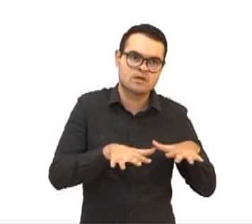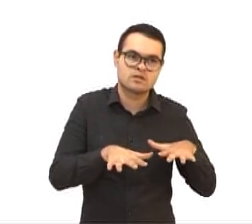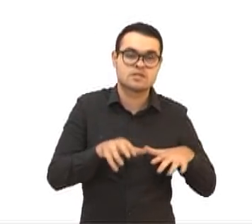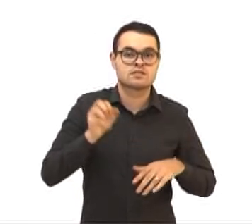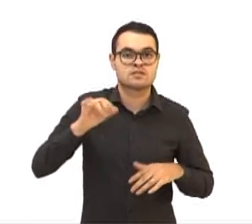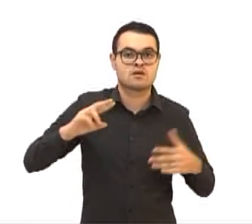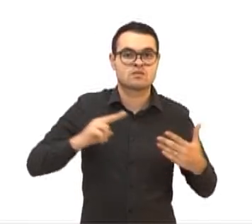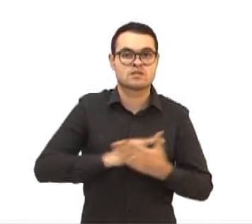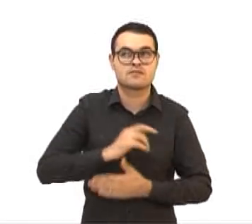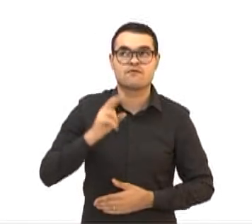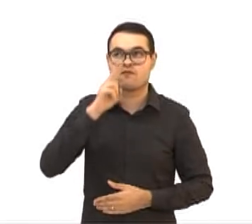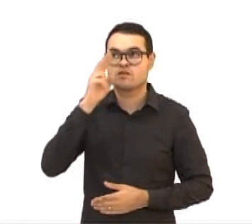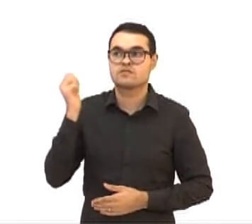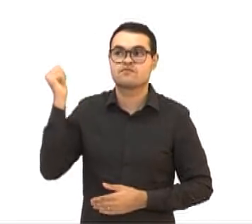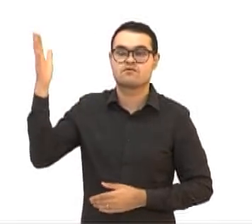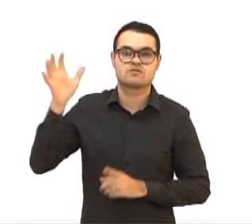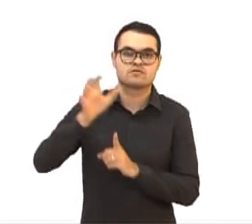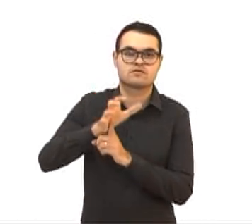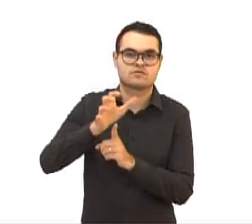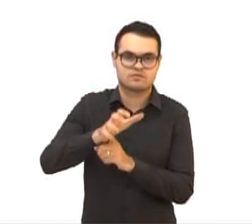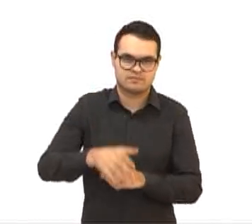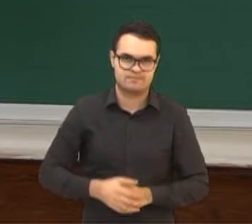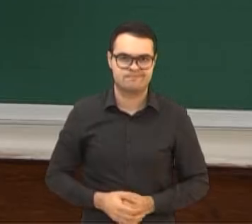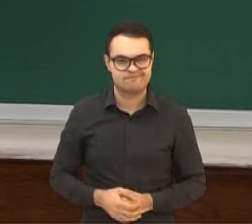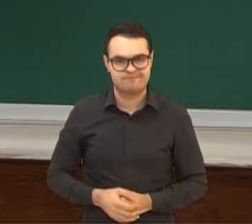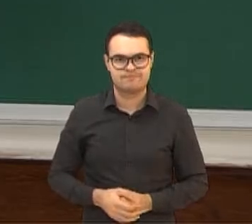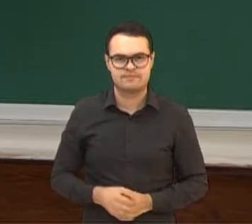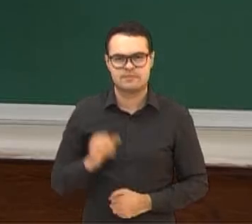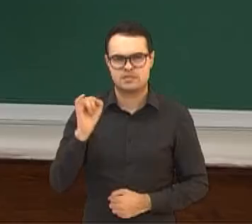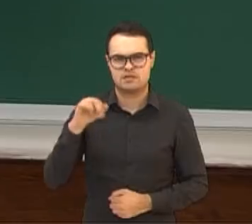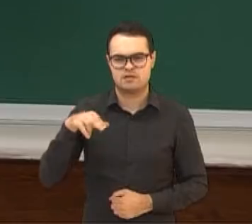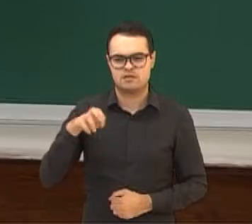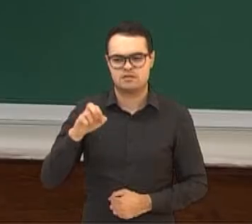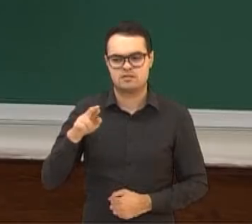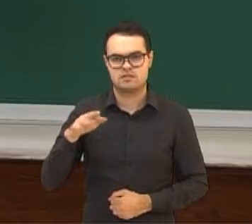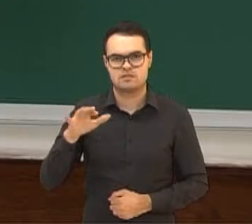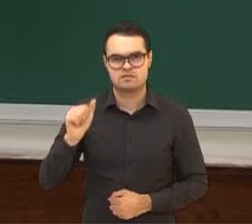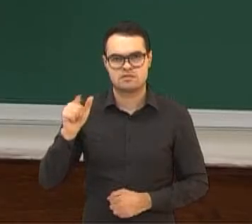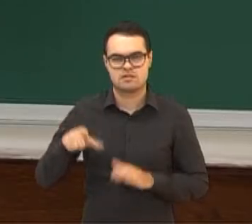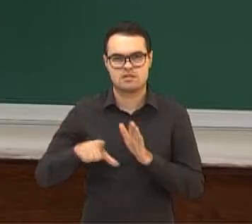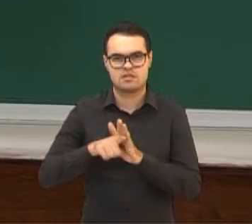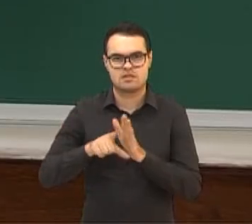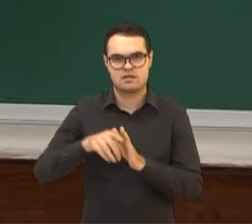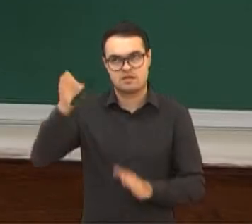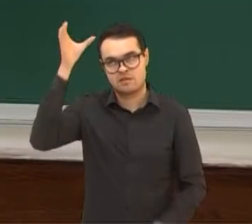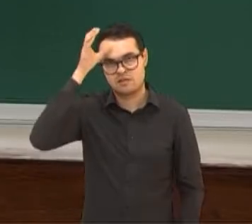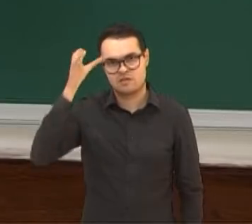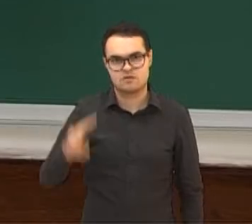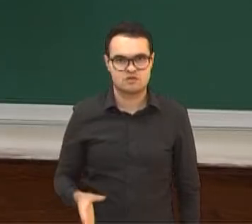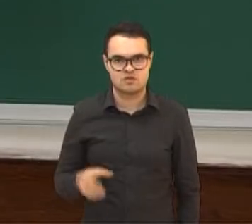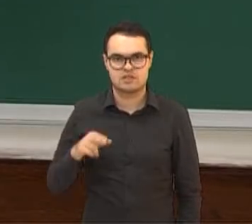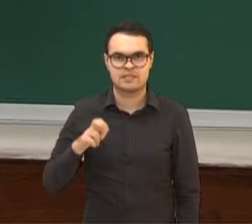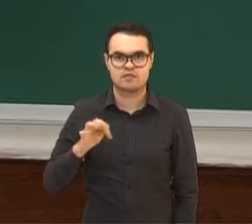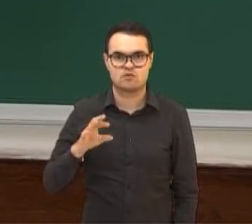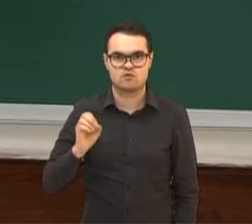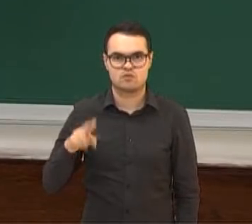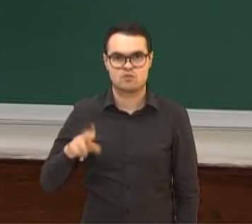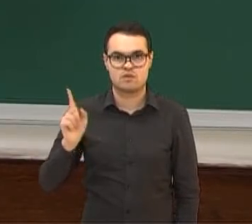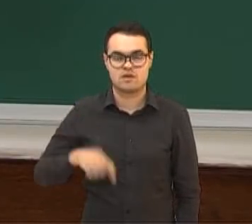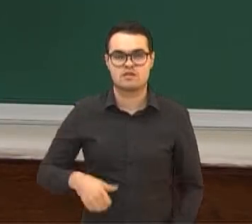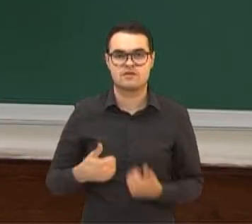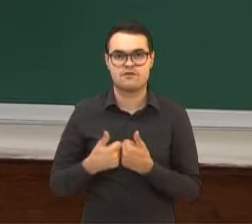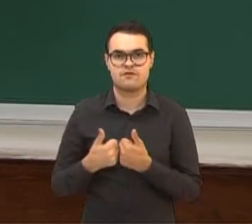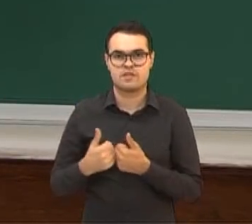que uma força externa a influencie. Então, a inércia faz parte das leis do Newton, que tem a ver com o movimento na física